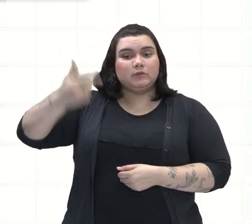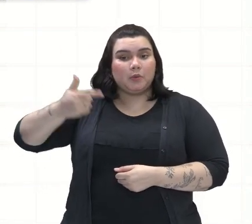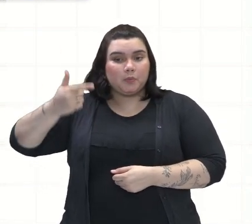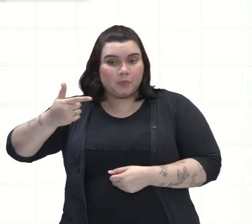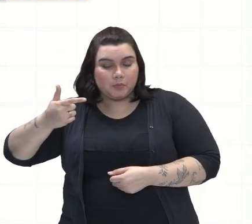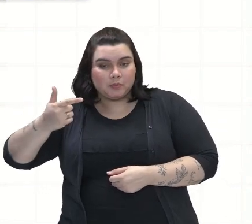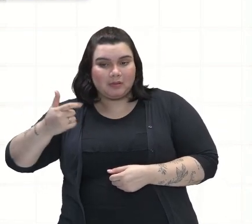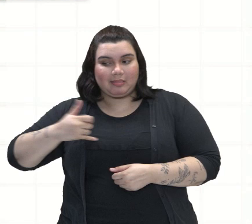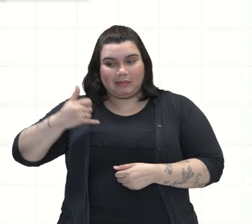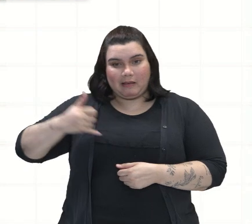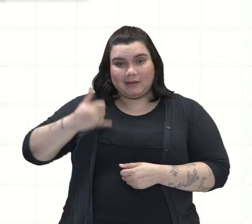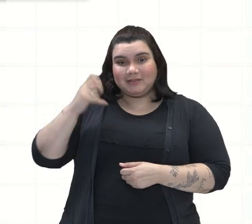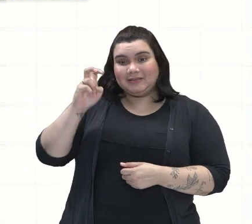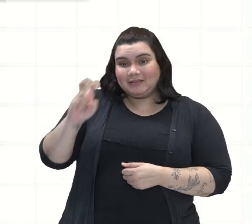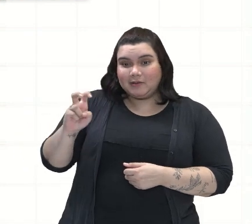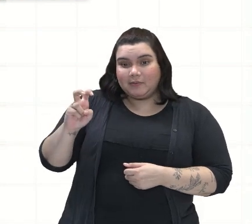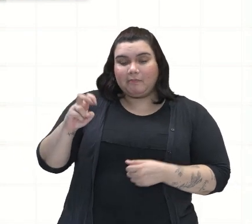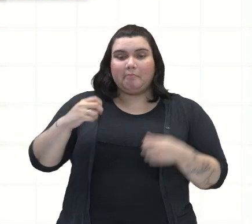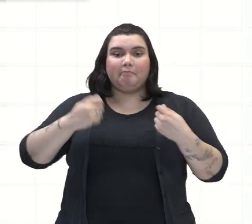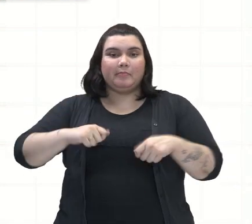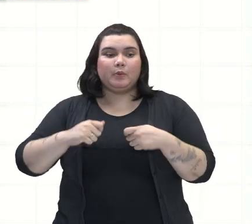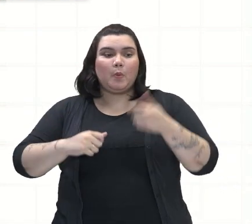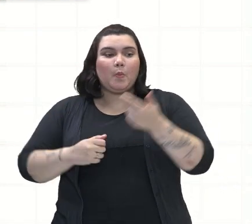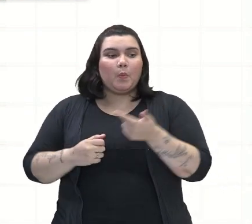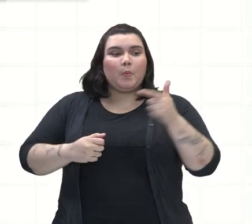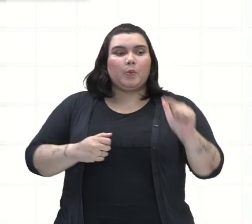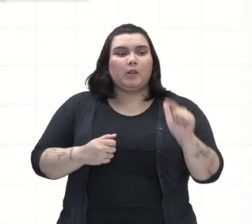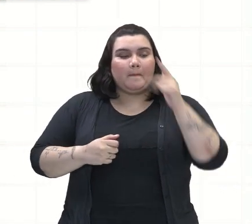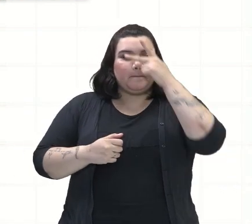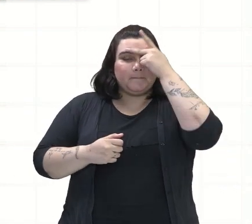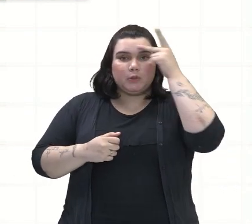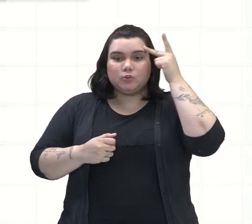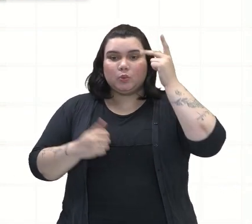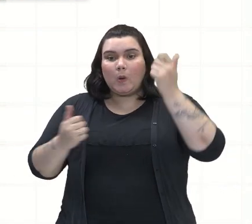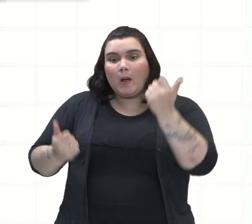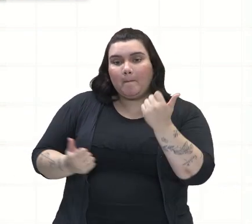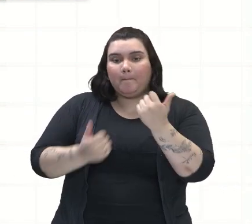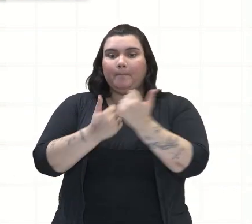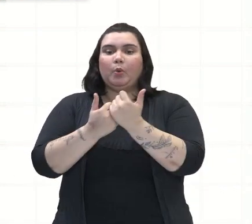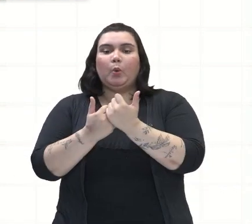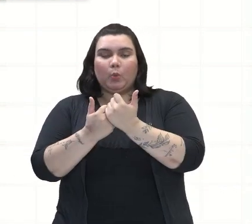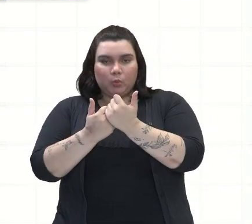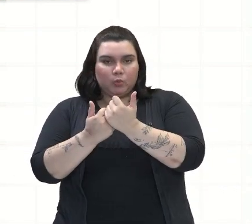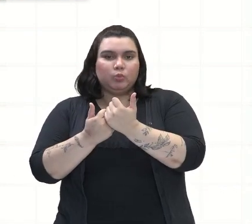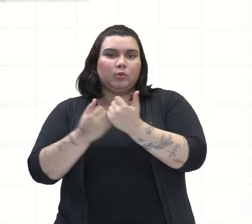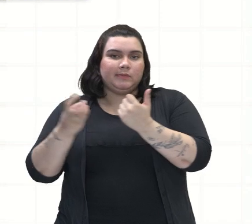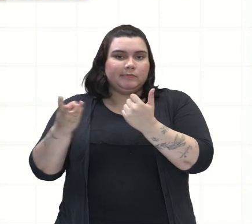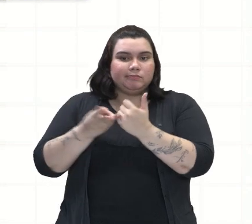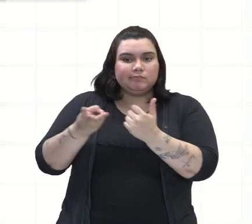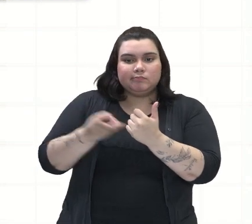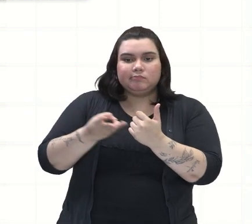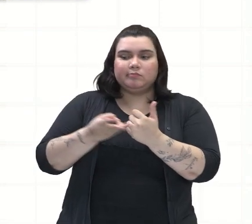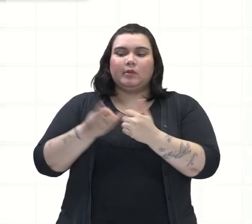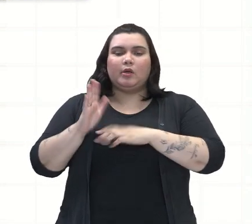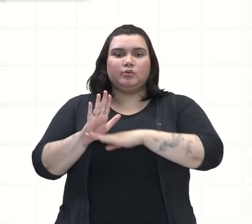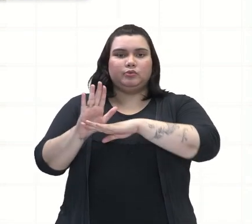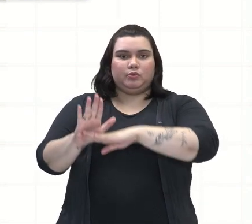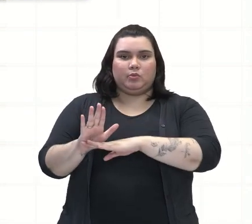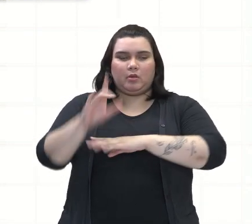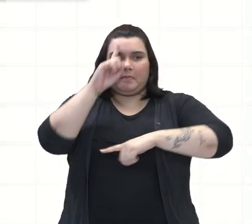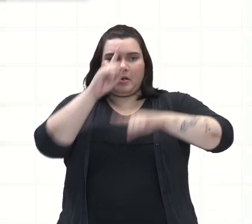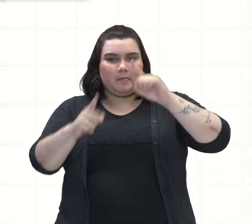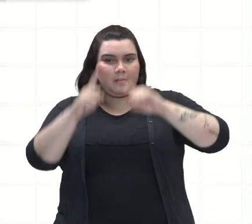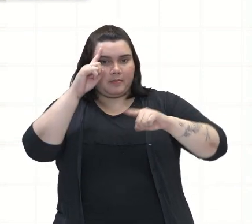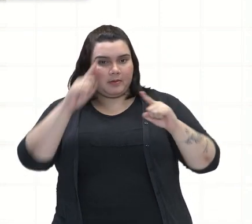falamos, ele precisava ser regido, ele precisava de pessoas que o orientassem.